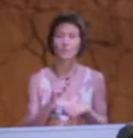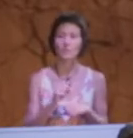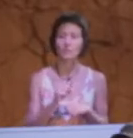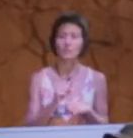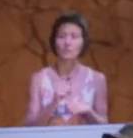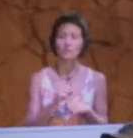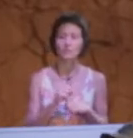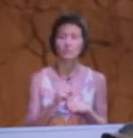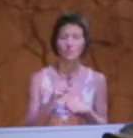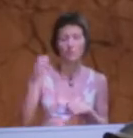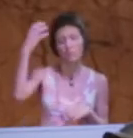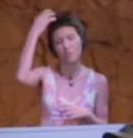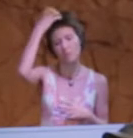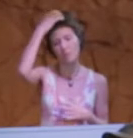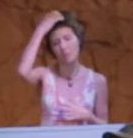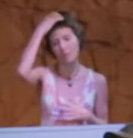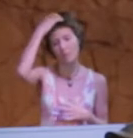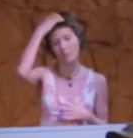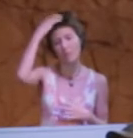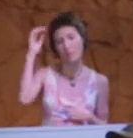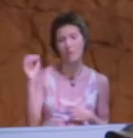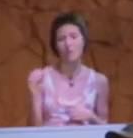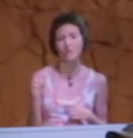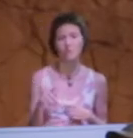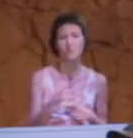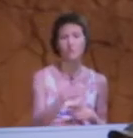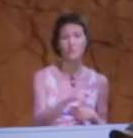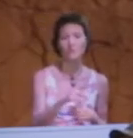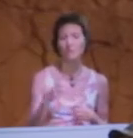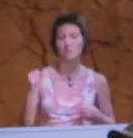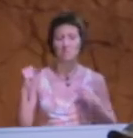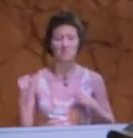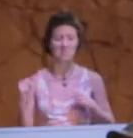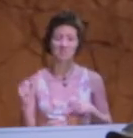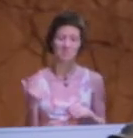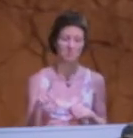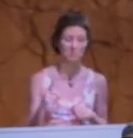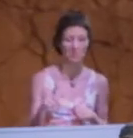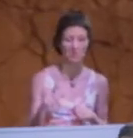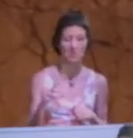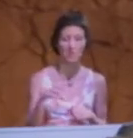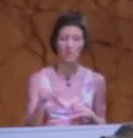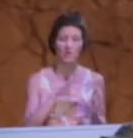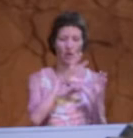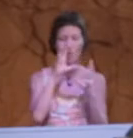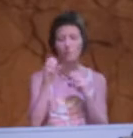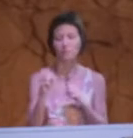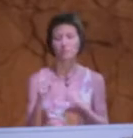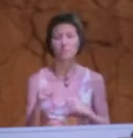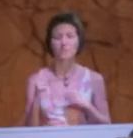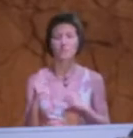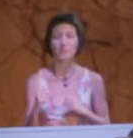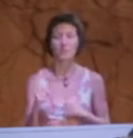posto. E o macaco é aquele que não tem força perante a onça, é aquele que não tem uma